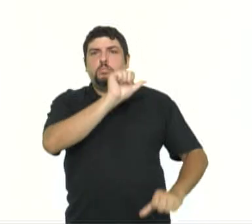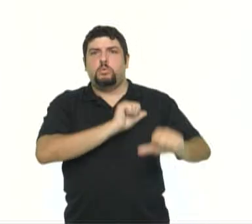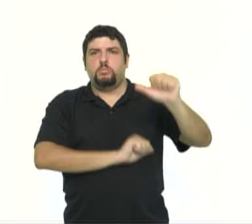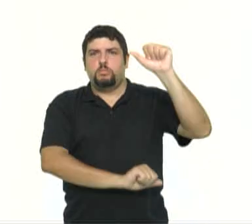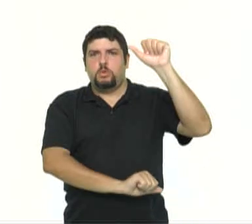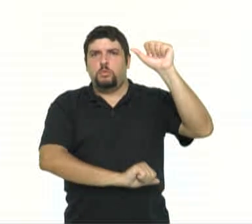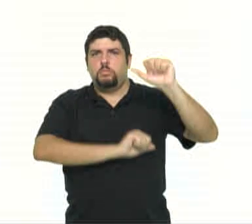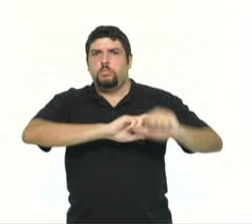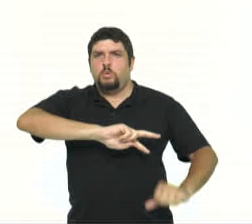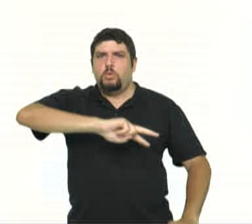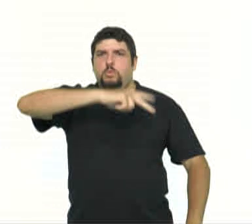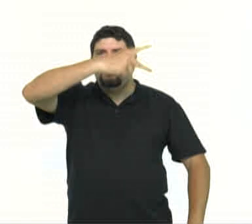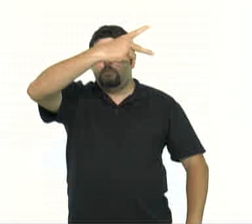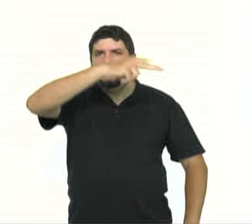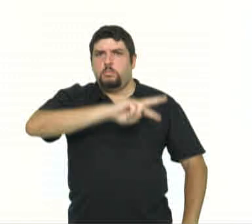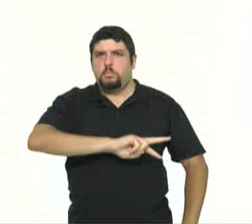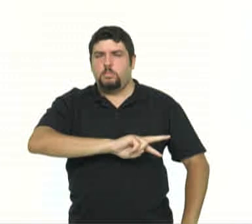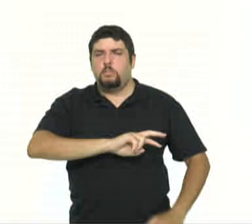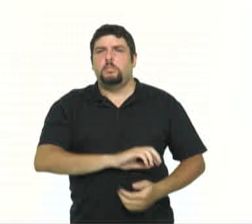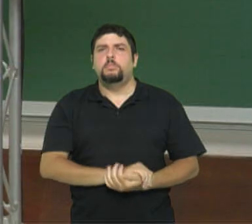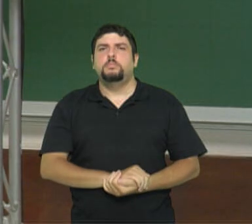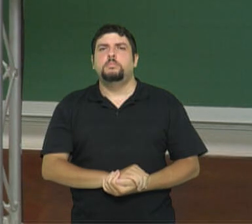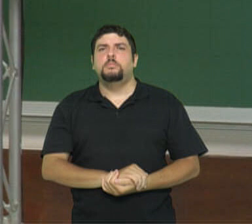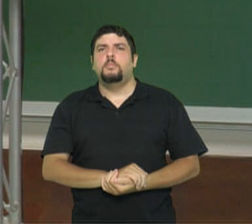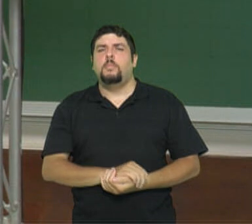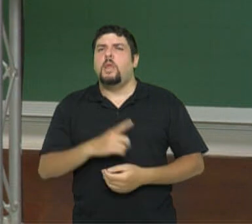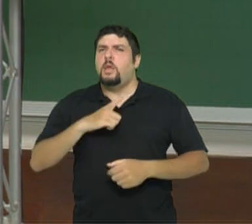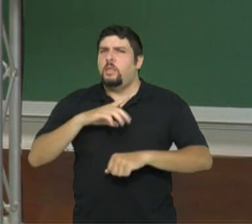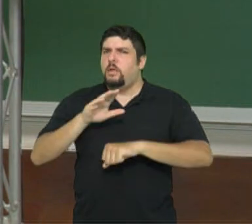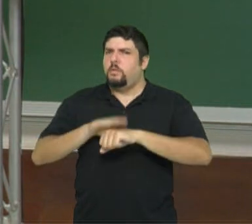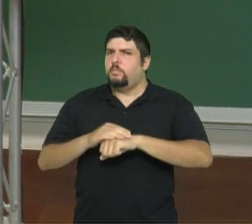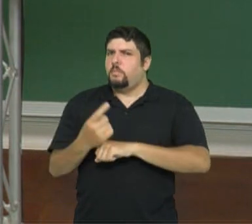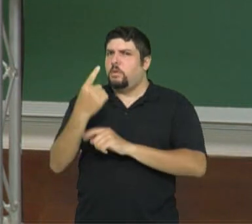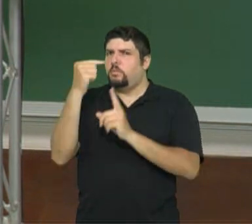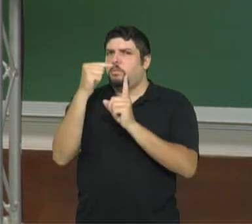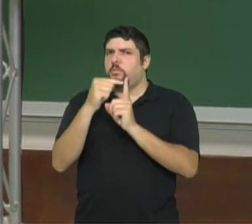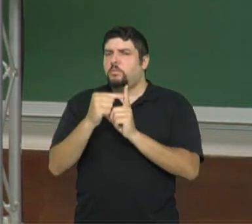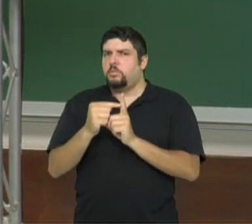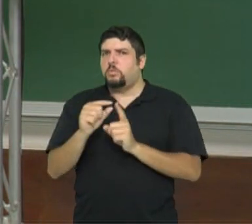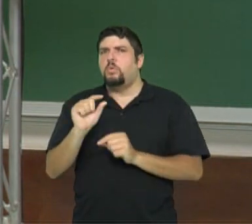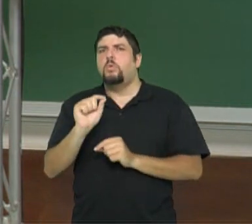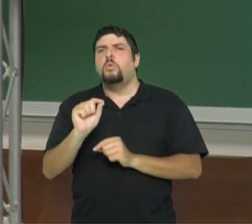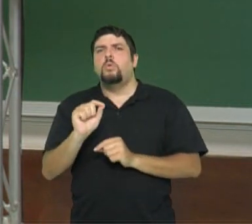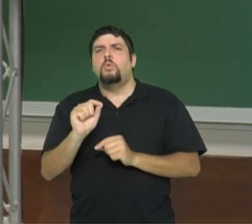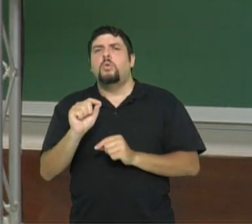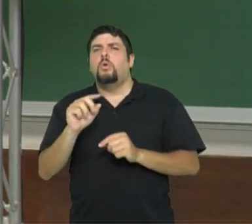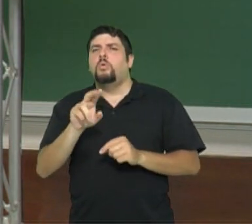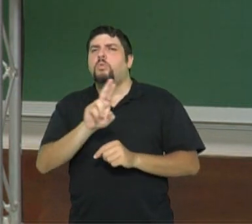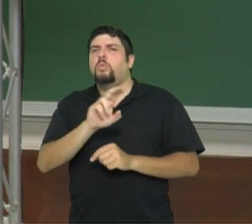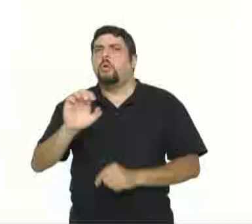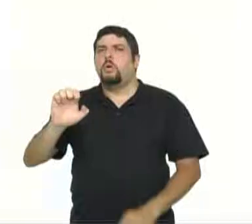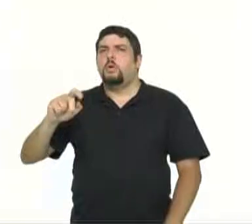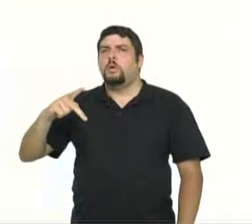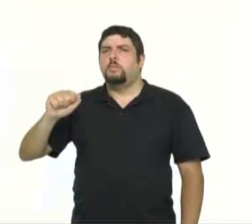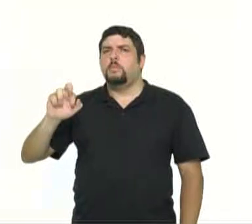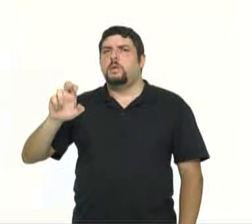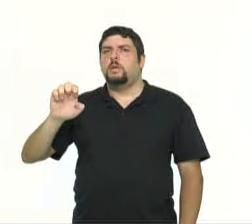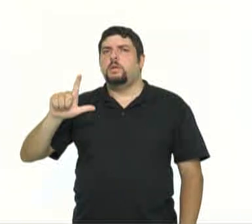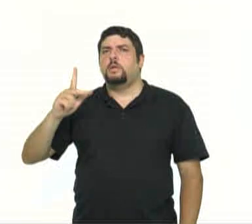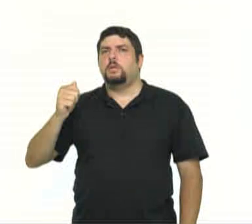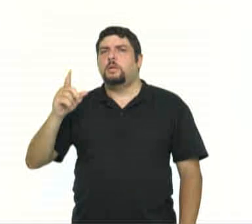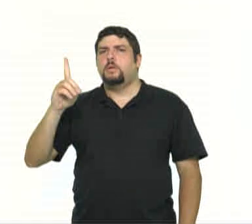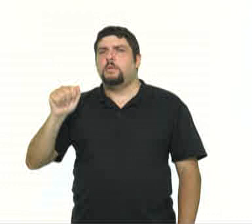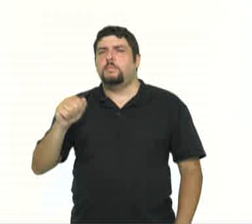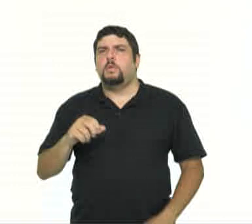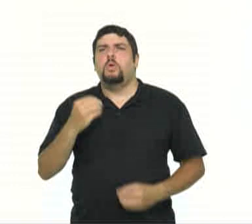ou oposta. E temos mais uma chamada de emparelhada. São as rimas que se sucedem